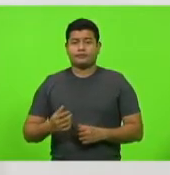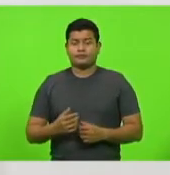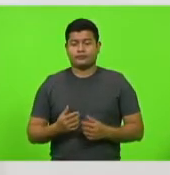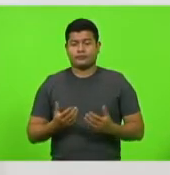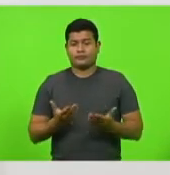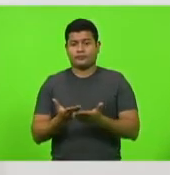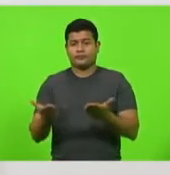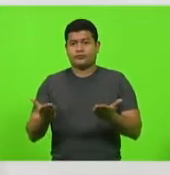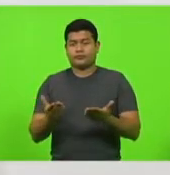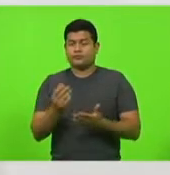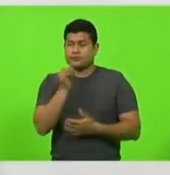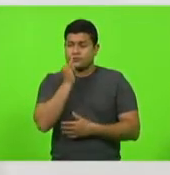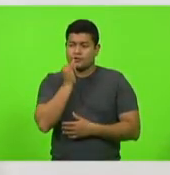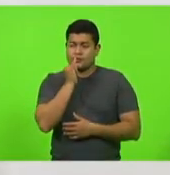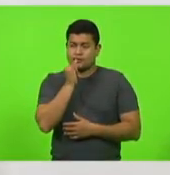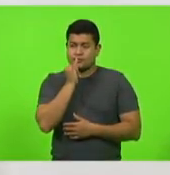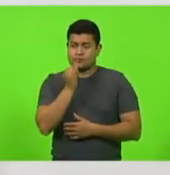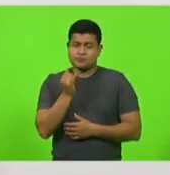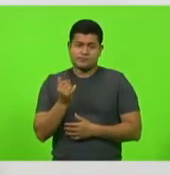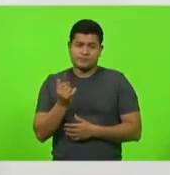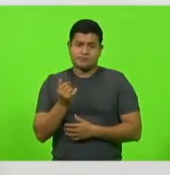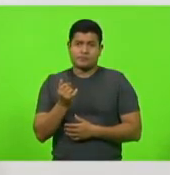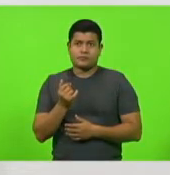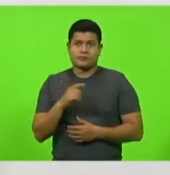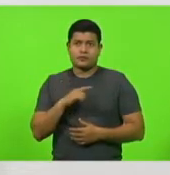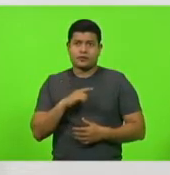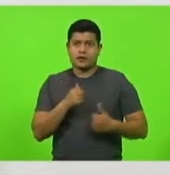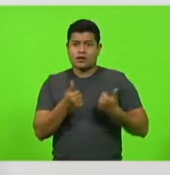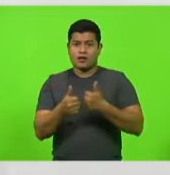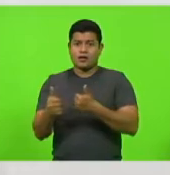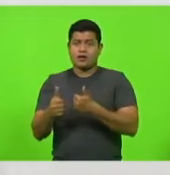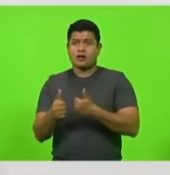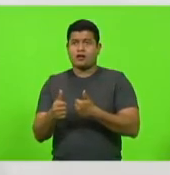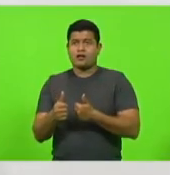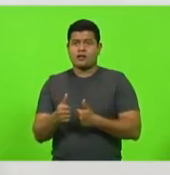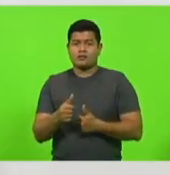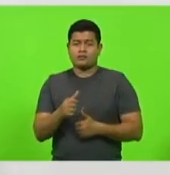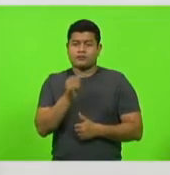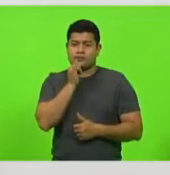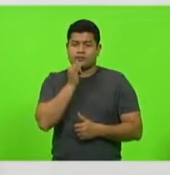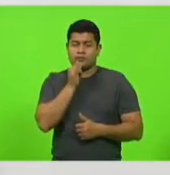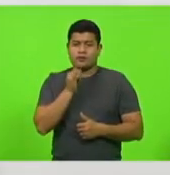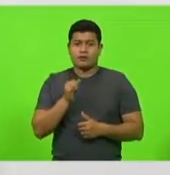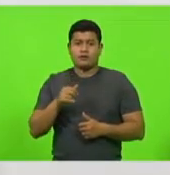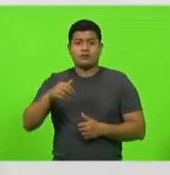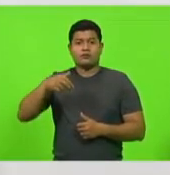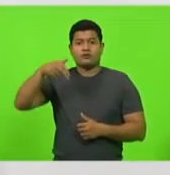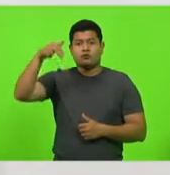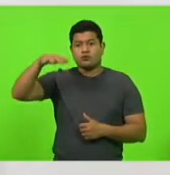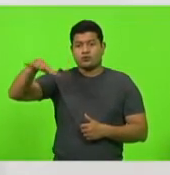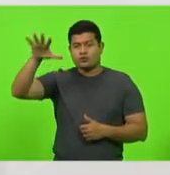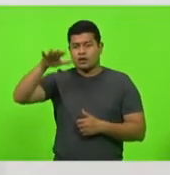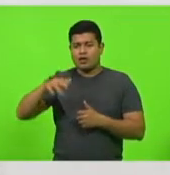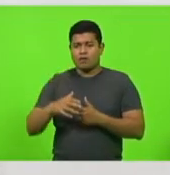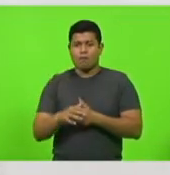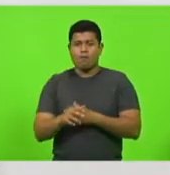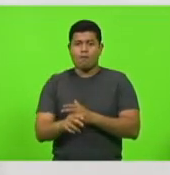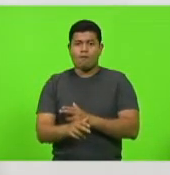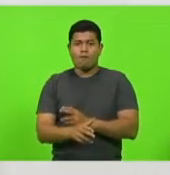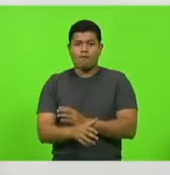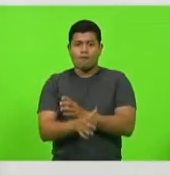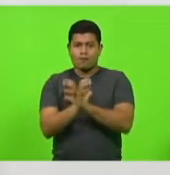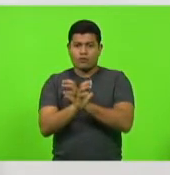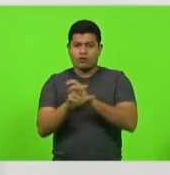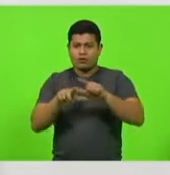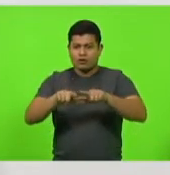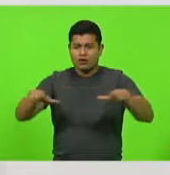Brasil, como a salva e a seca do Nordeste, o STF virou um grupo